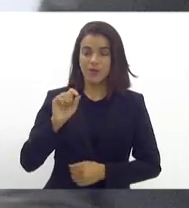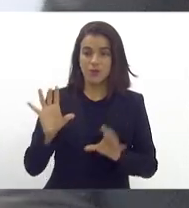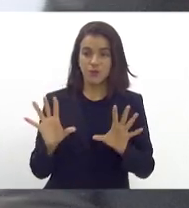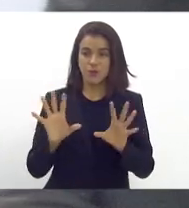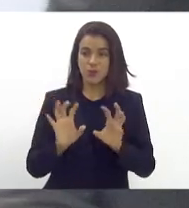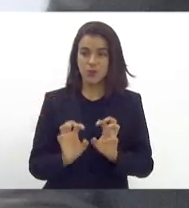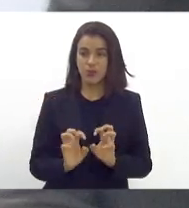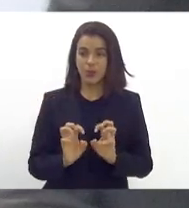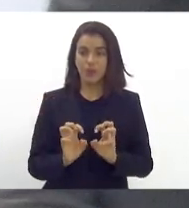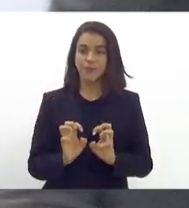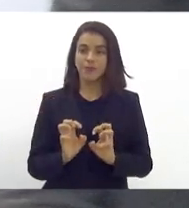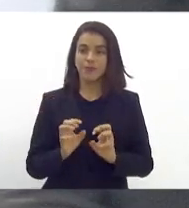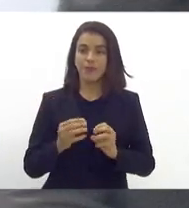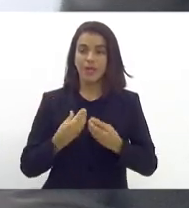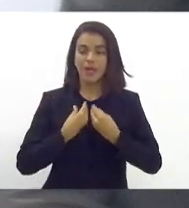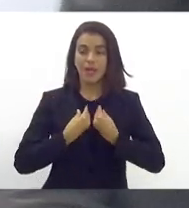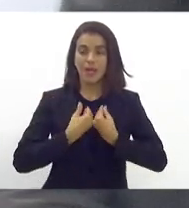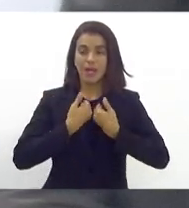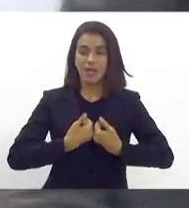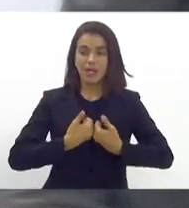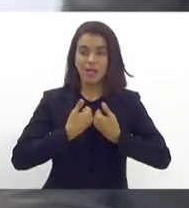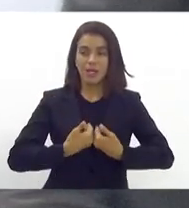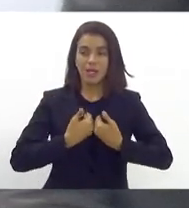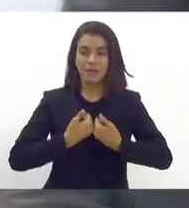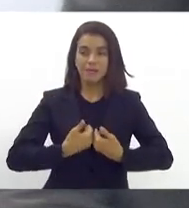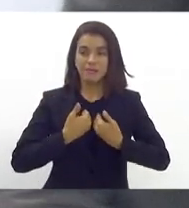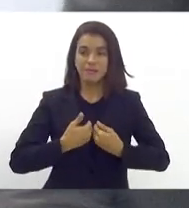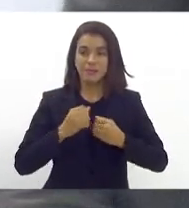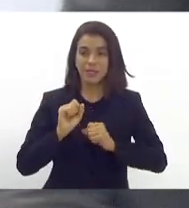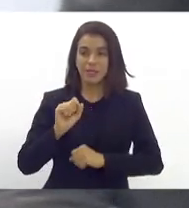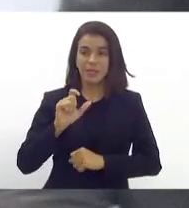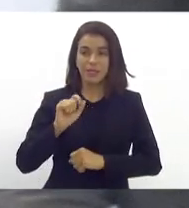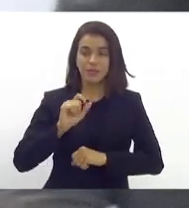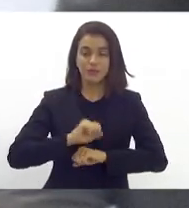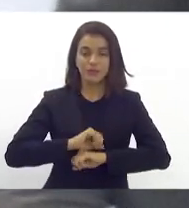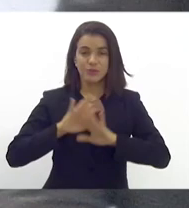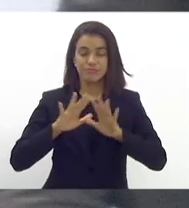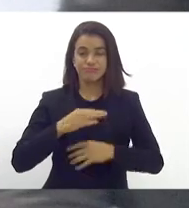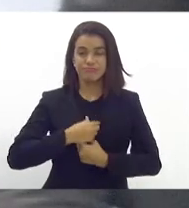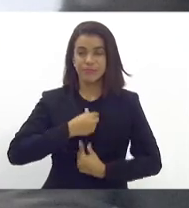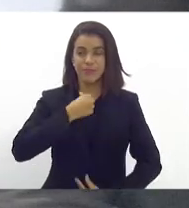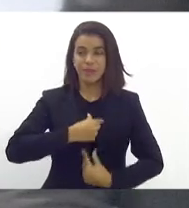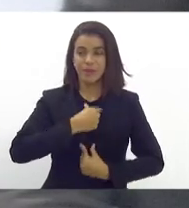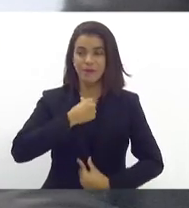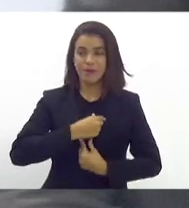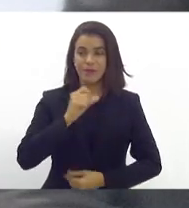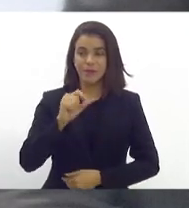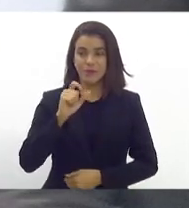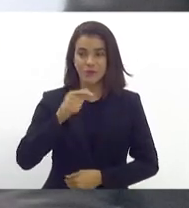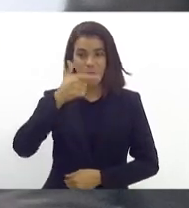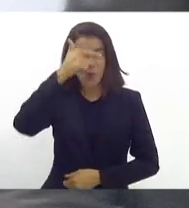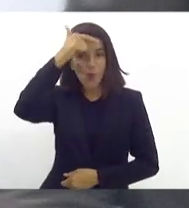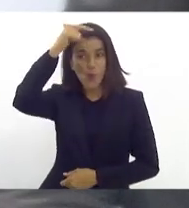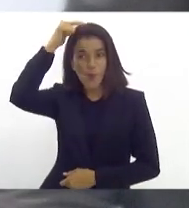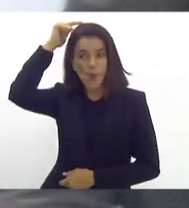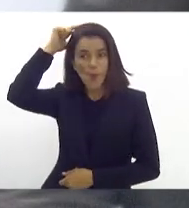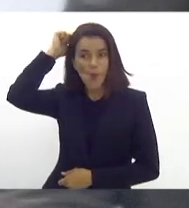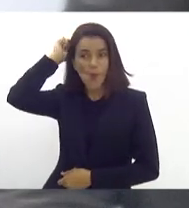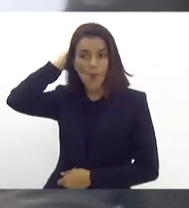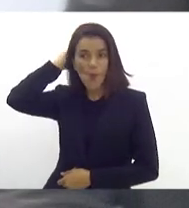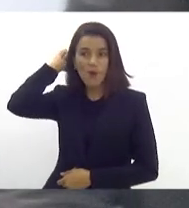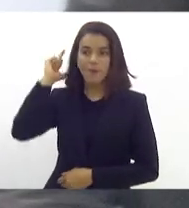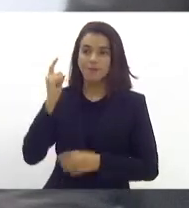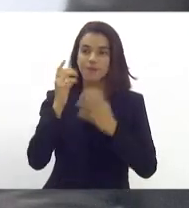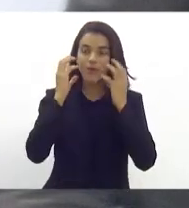eh camisa azul Clara uma gravata Azul eh não tenho cabelos Uma